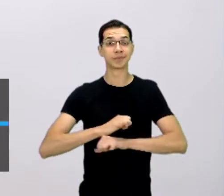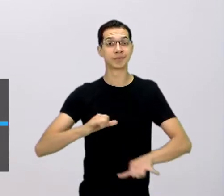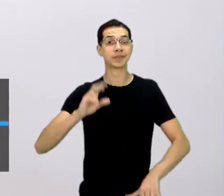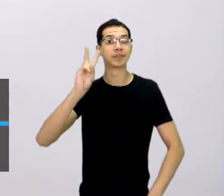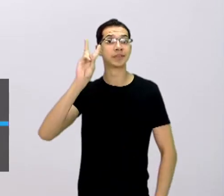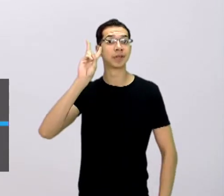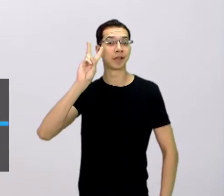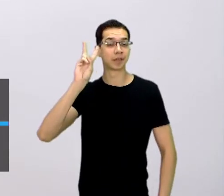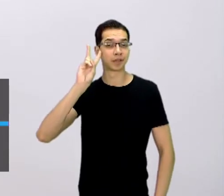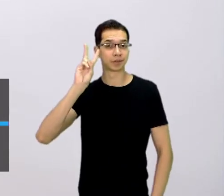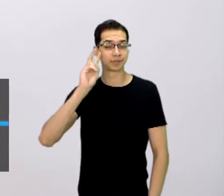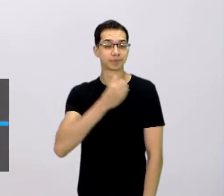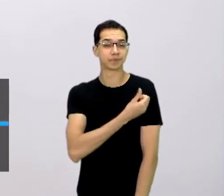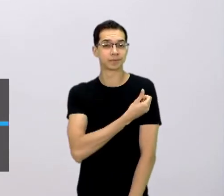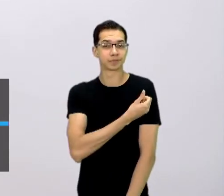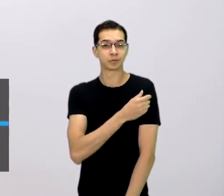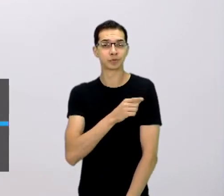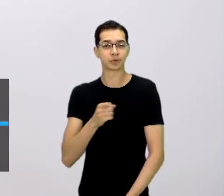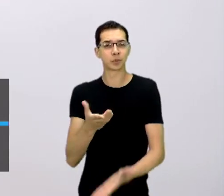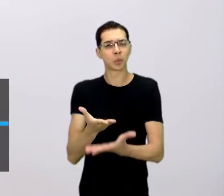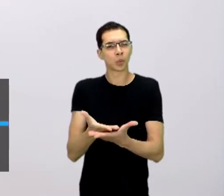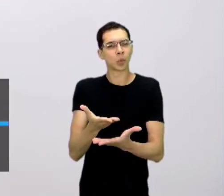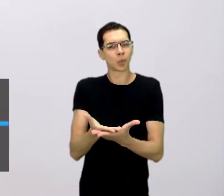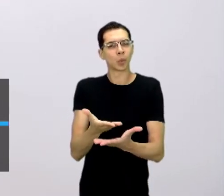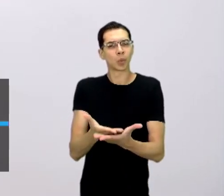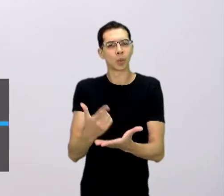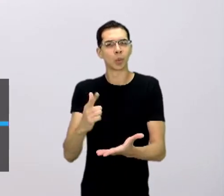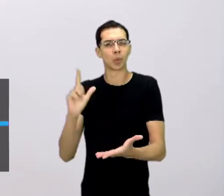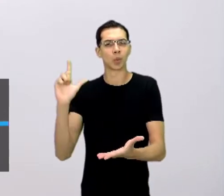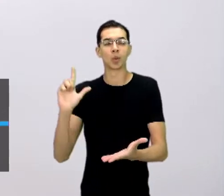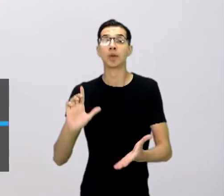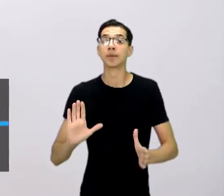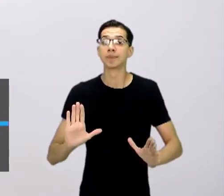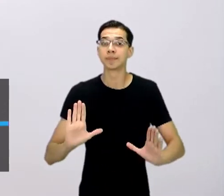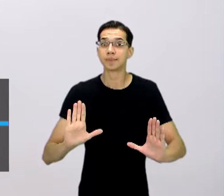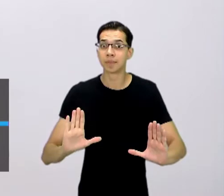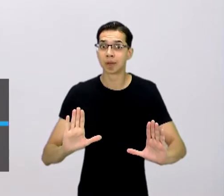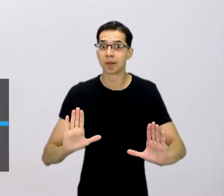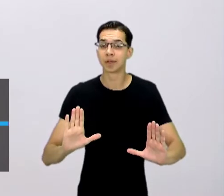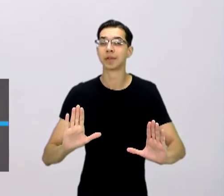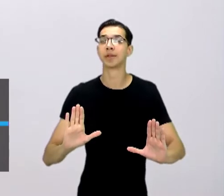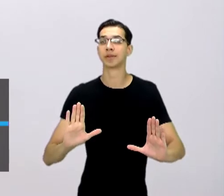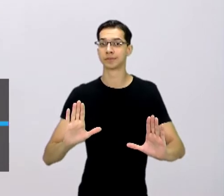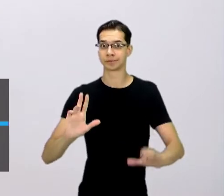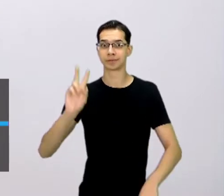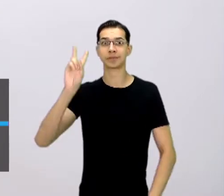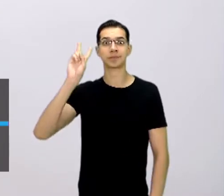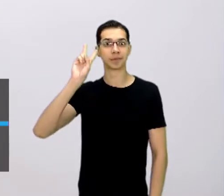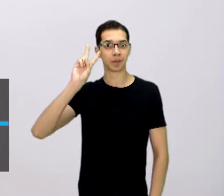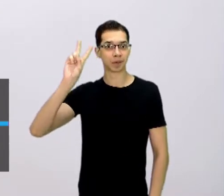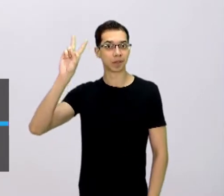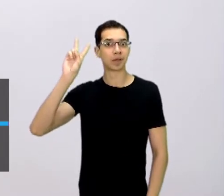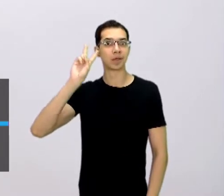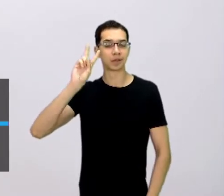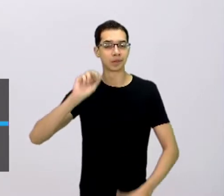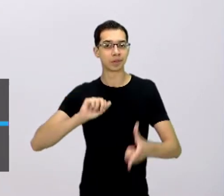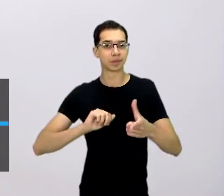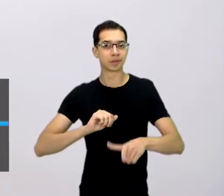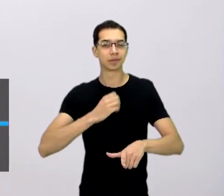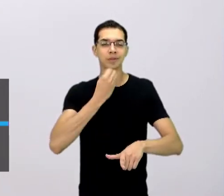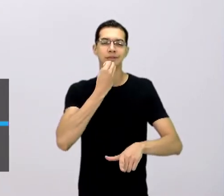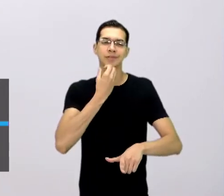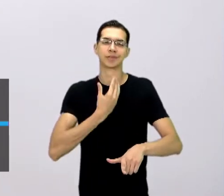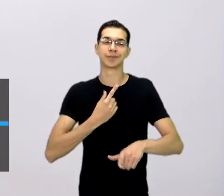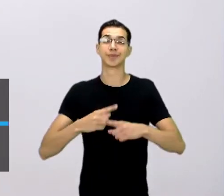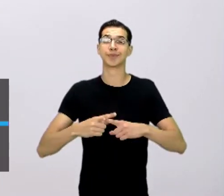no 6º ano, mas vocês sabem, né, é sempre muito bom a gente relembrar, principalmente quando se trata do nosso